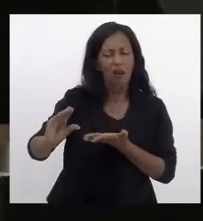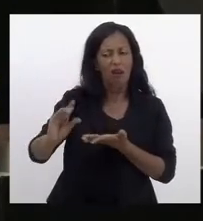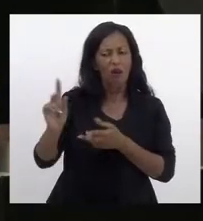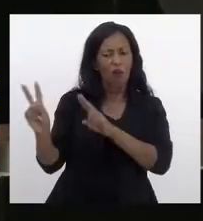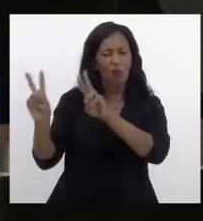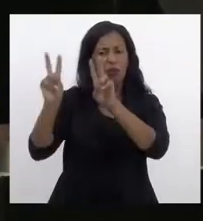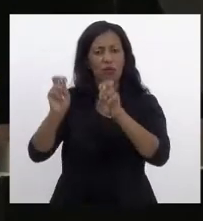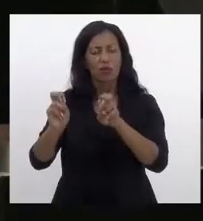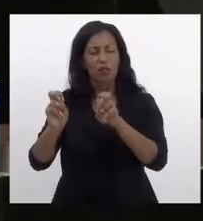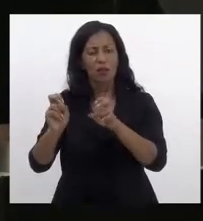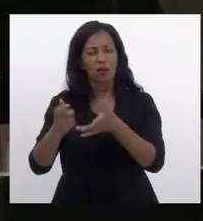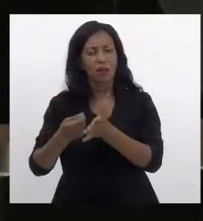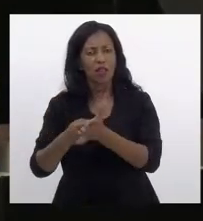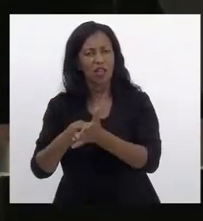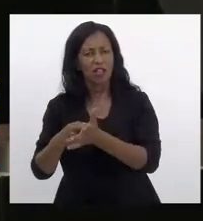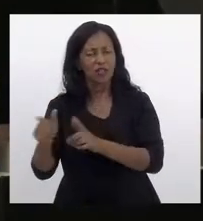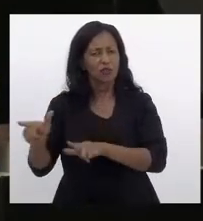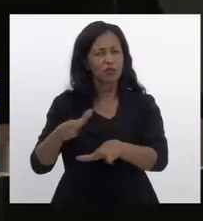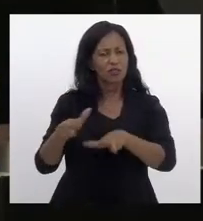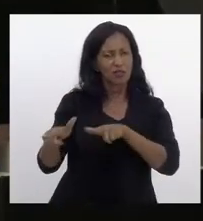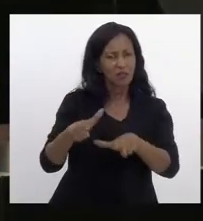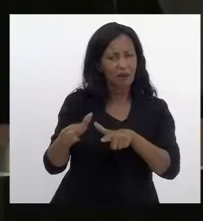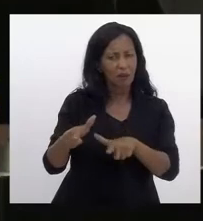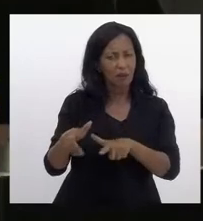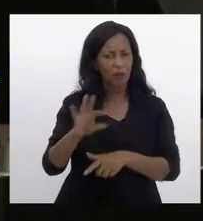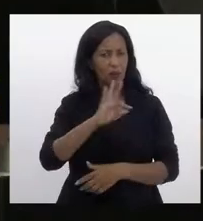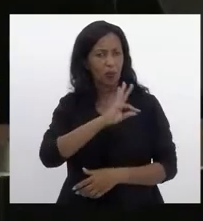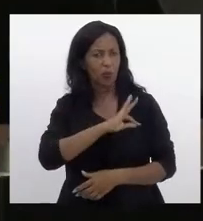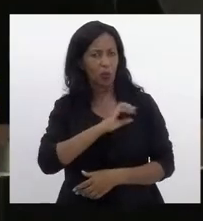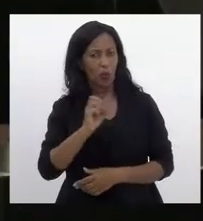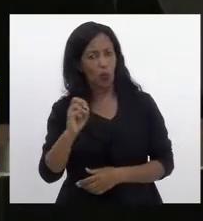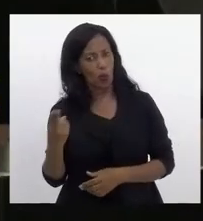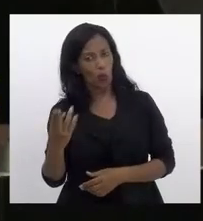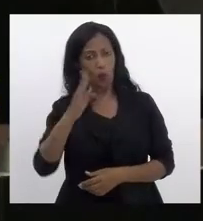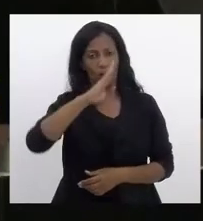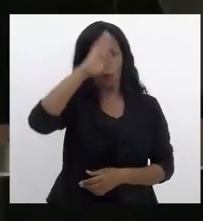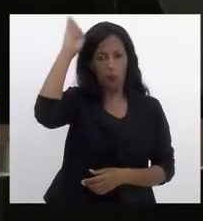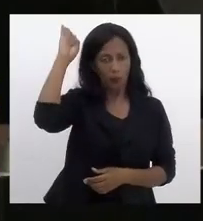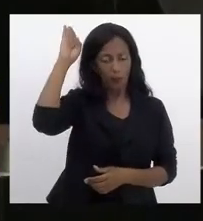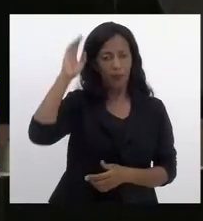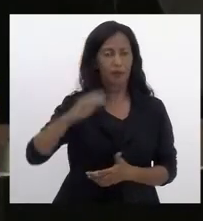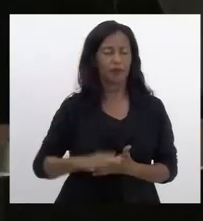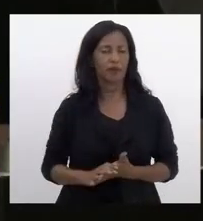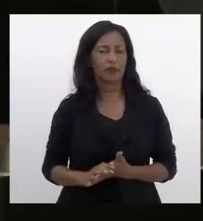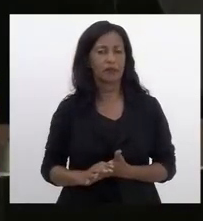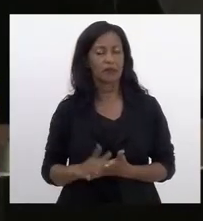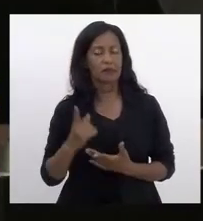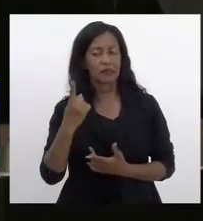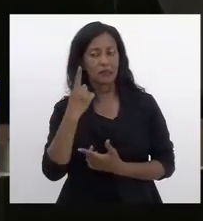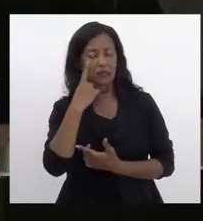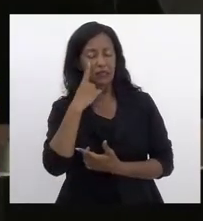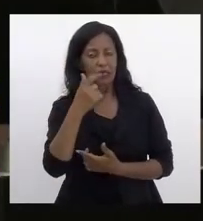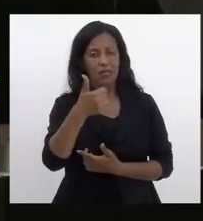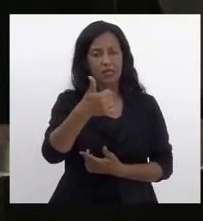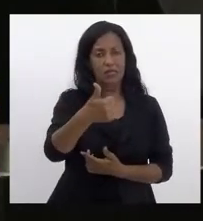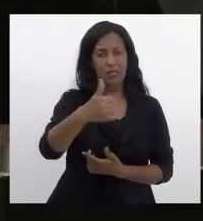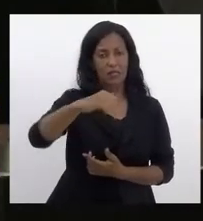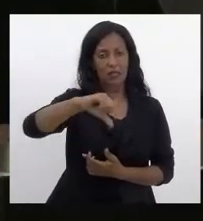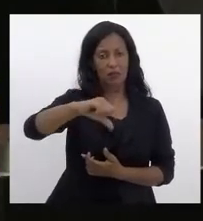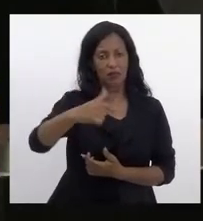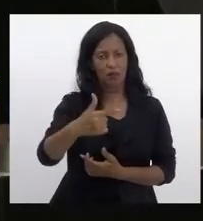é regime especial de trabalho policial ou bombeiro militar, que prevê